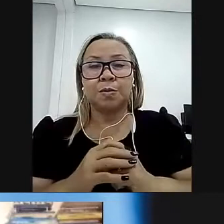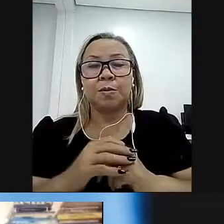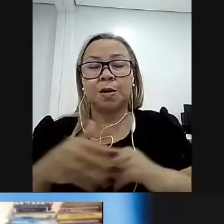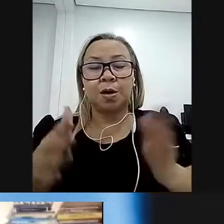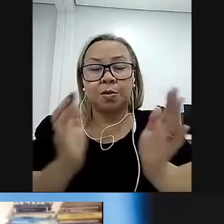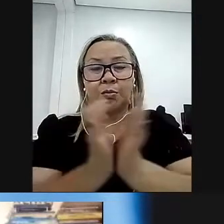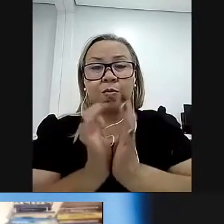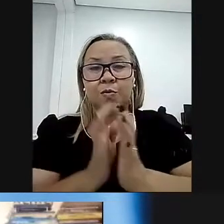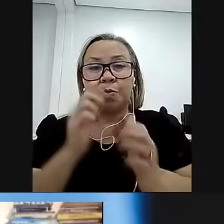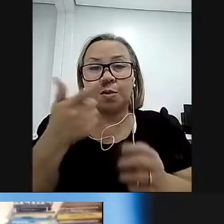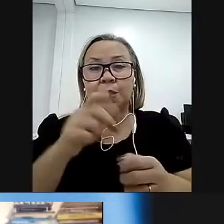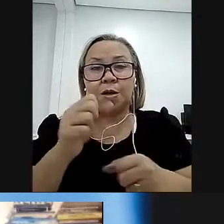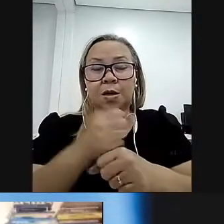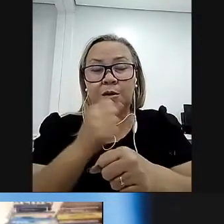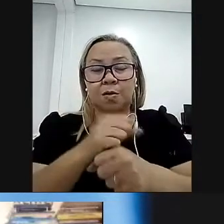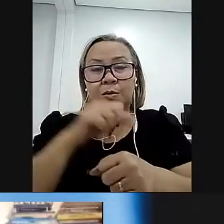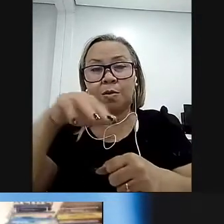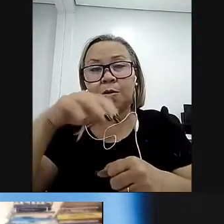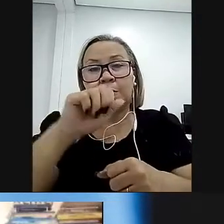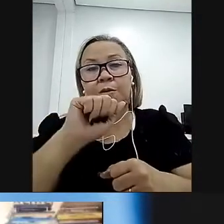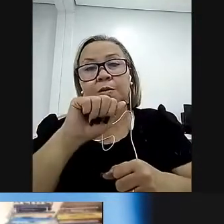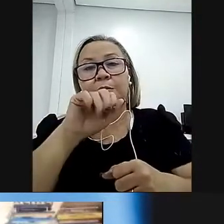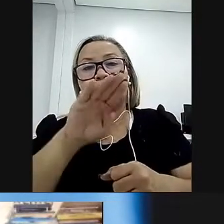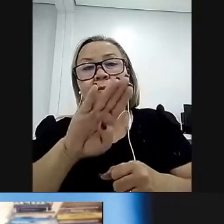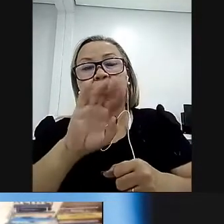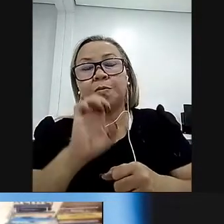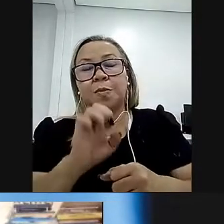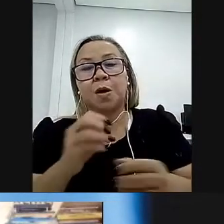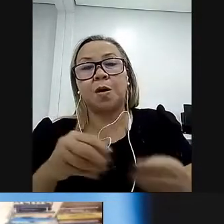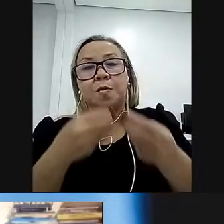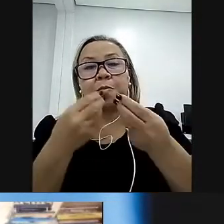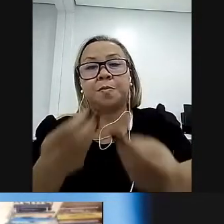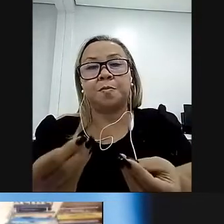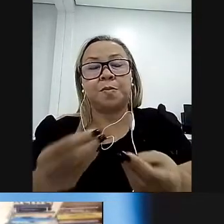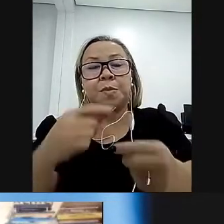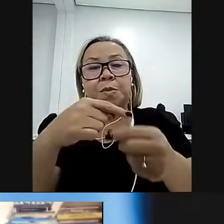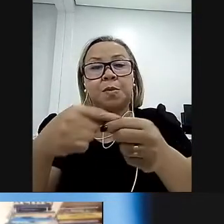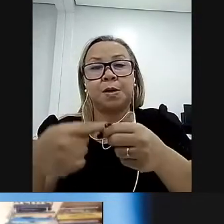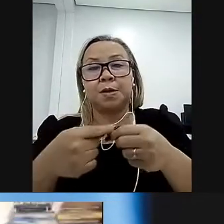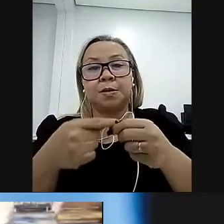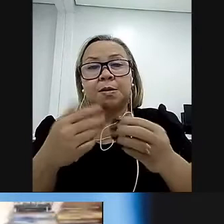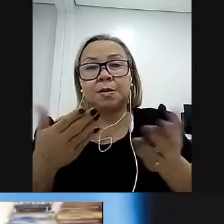reconstruiu o MAB e entregou a cidade agora, né?